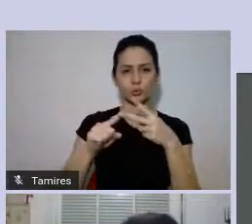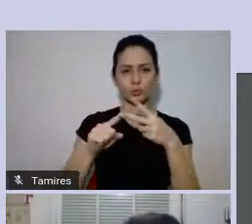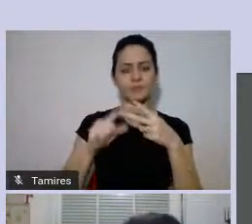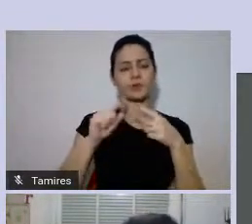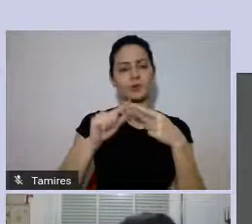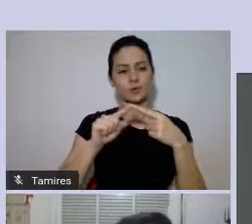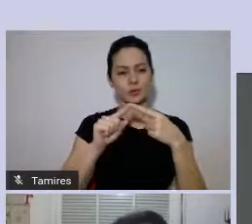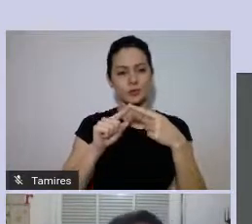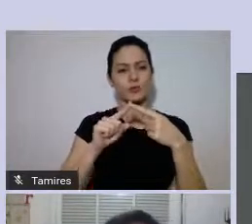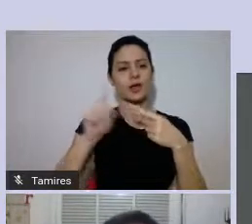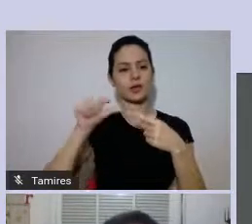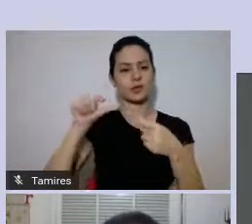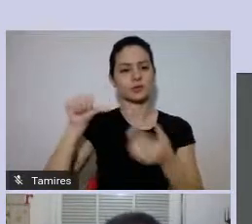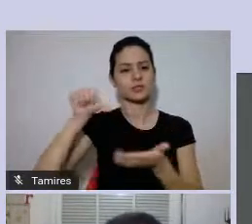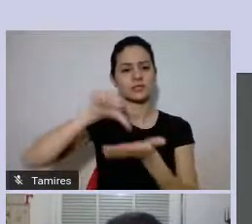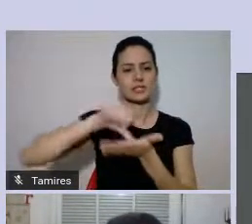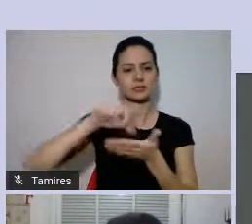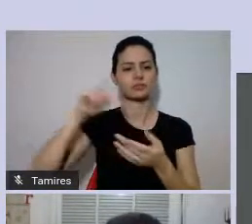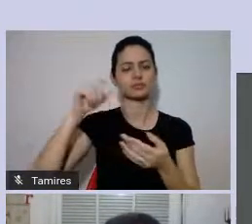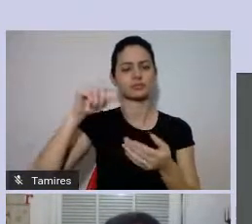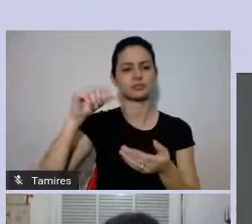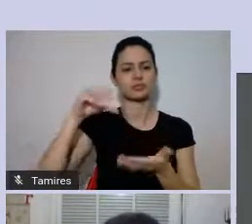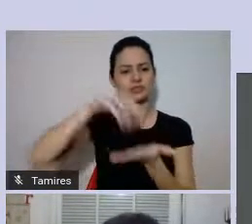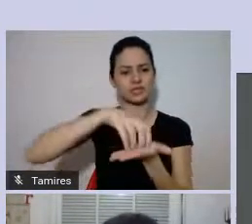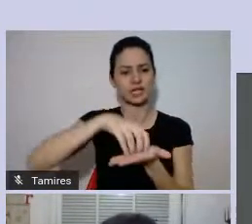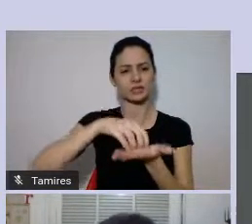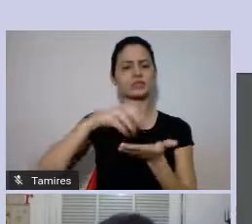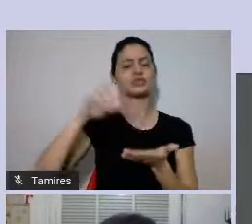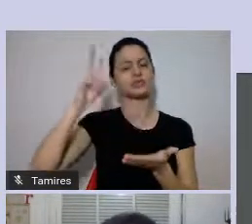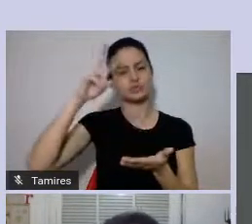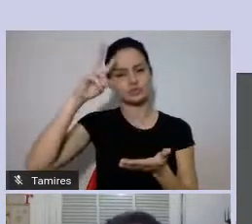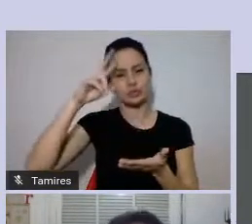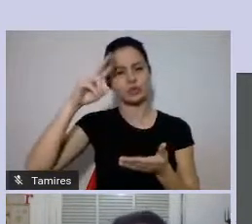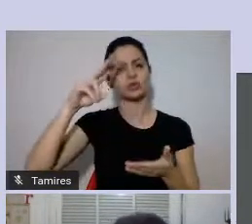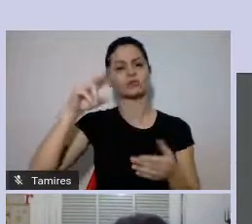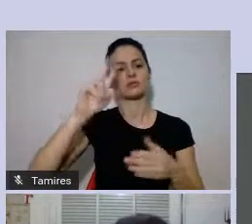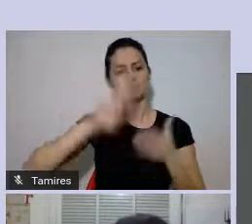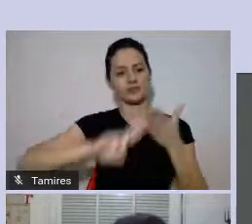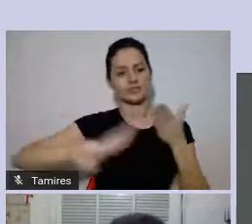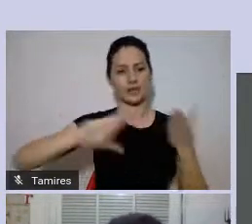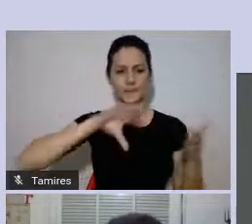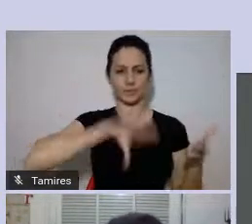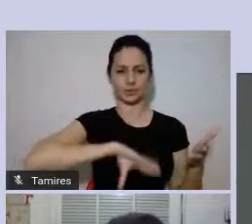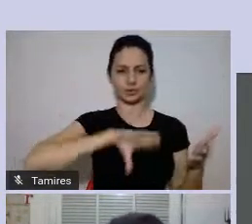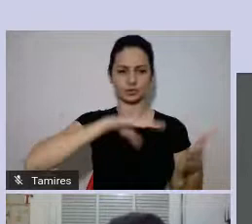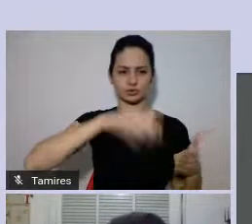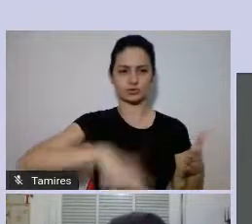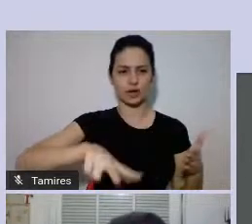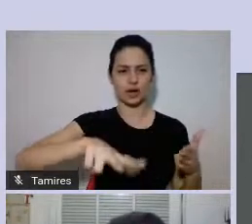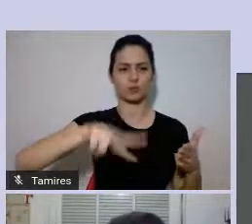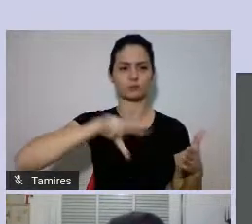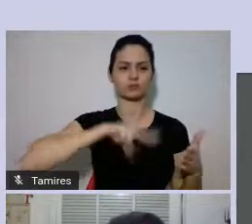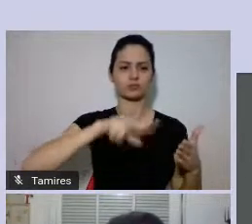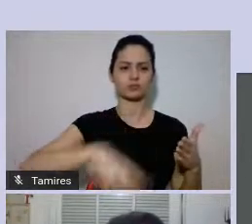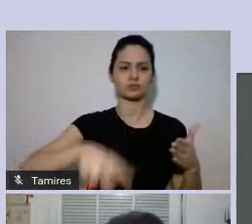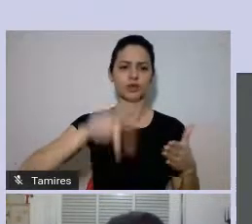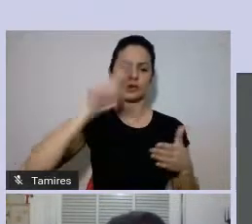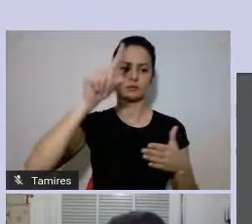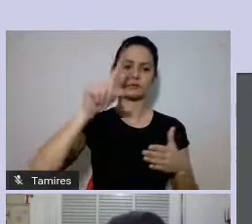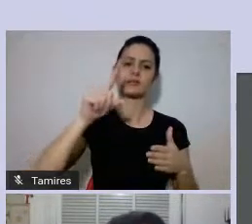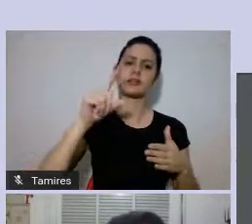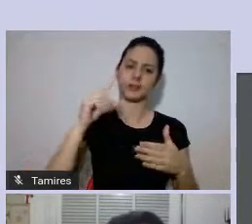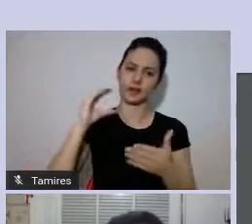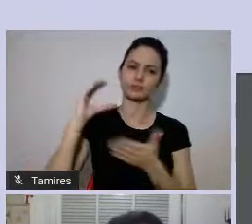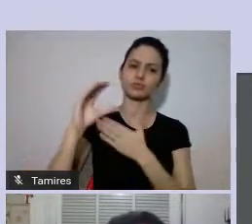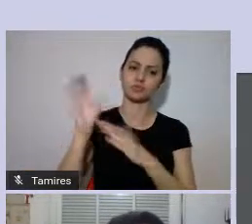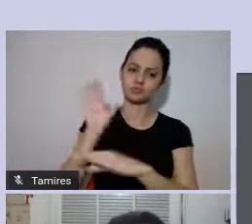Centro de História da Universidade de Lisboa, que financiou parte das pesquisas na